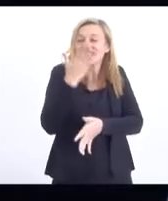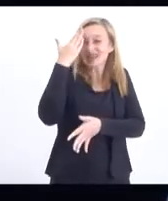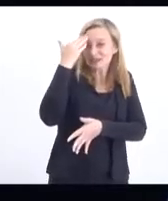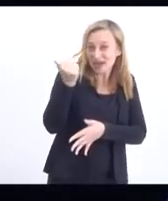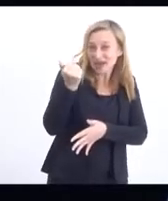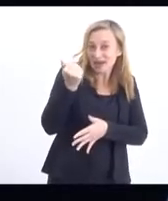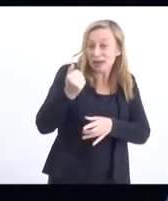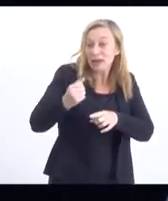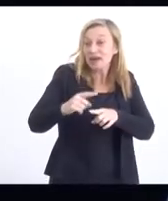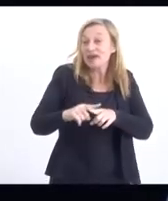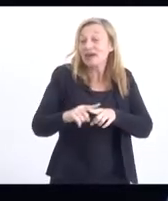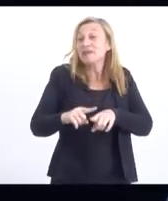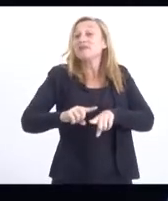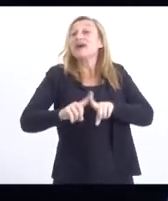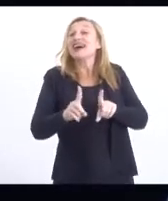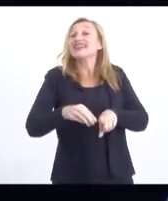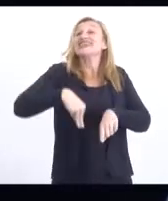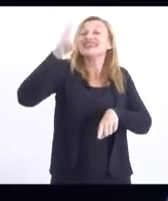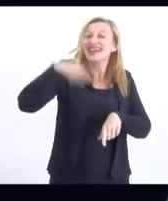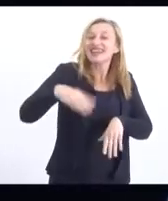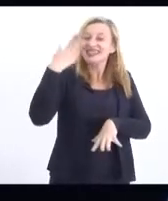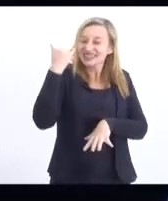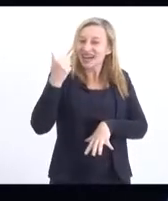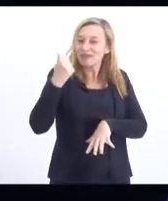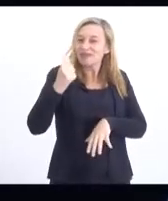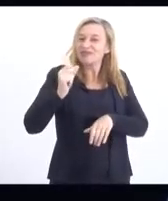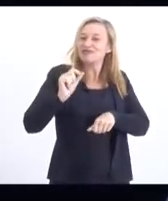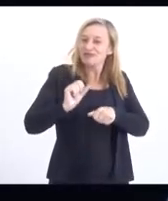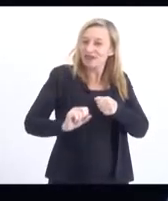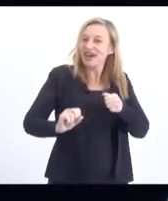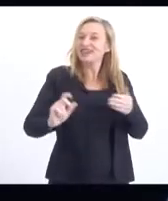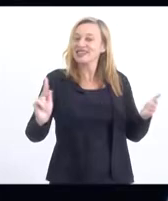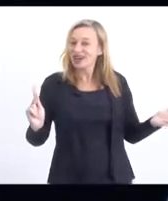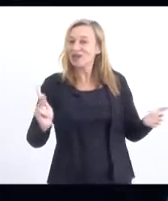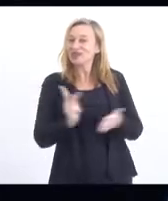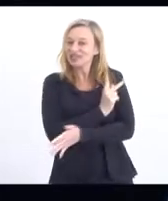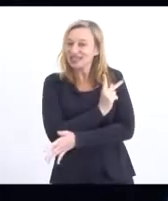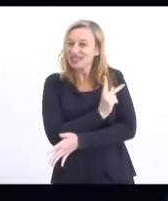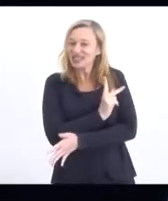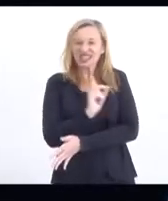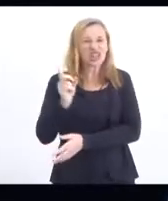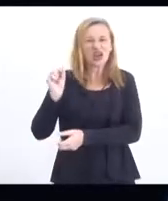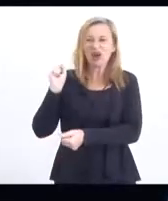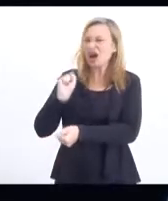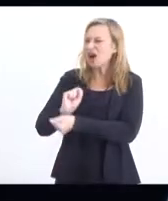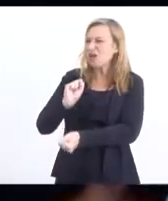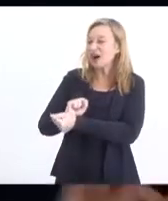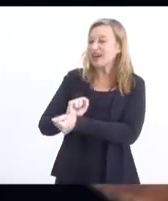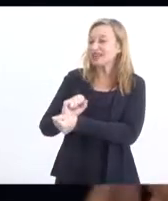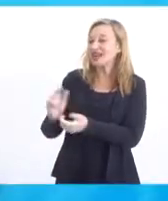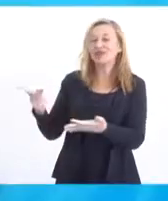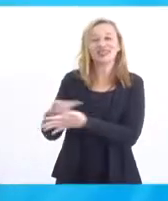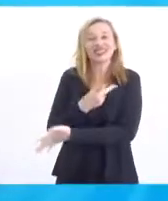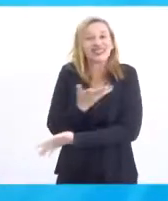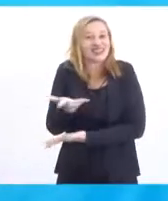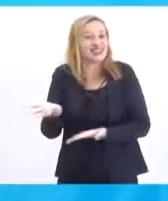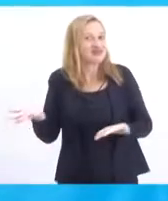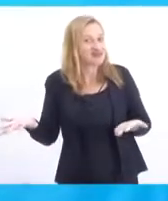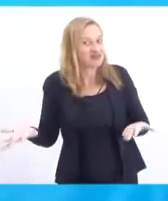saber. Quem sabe faz a hora, não espera acontecer.